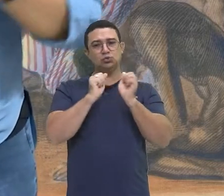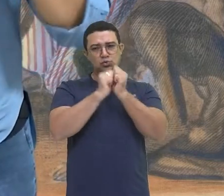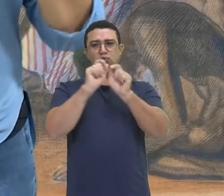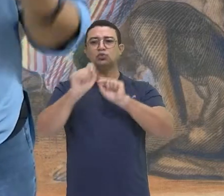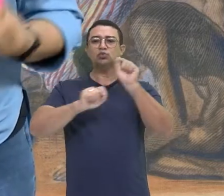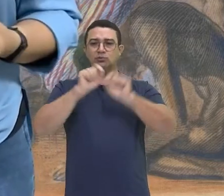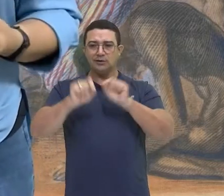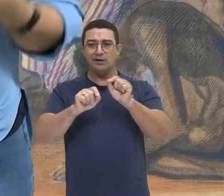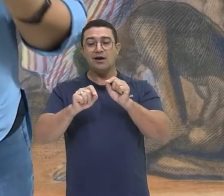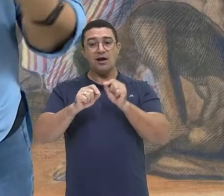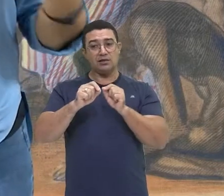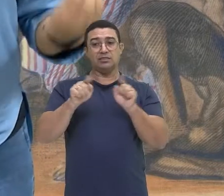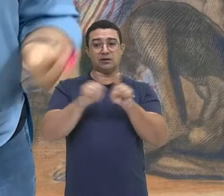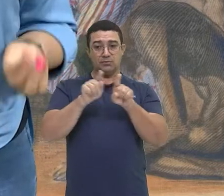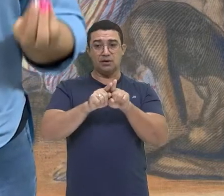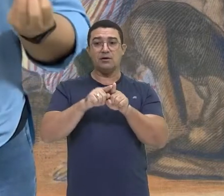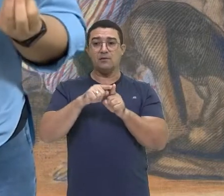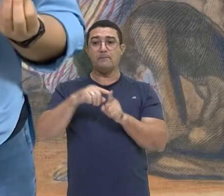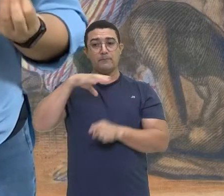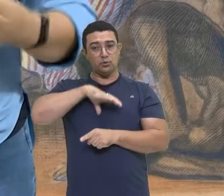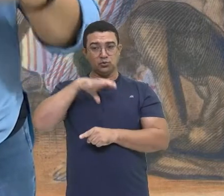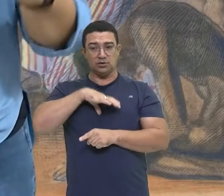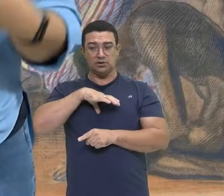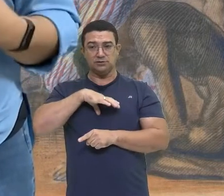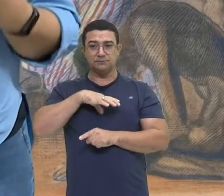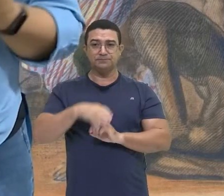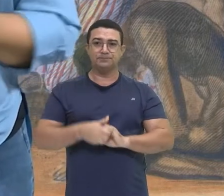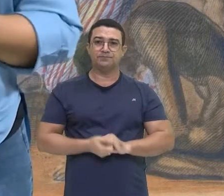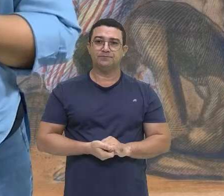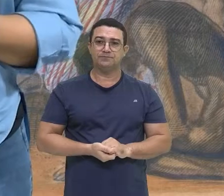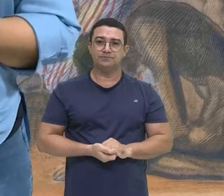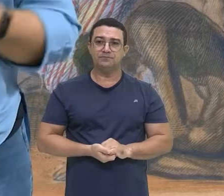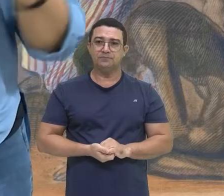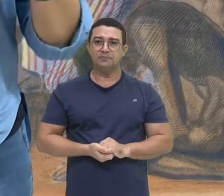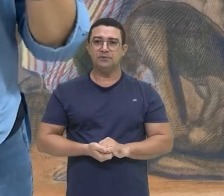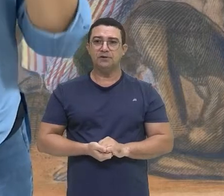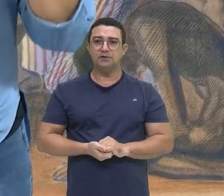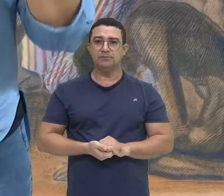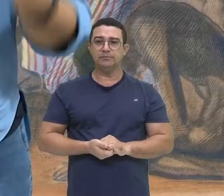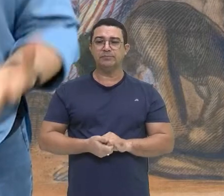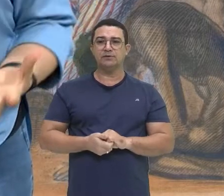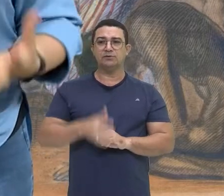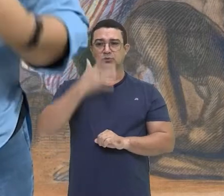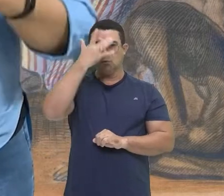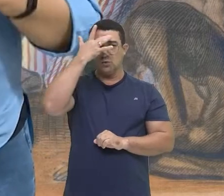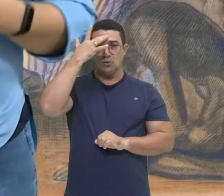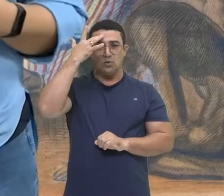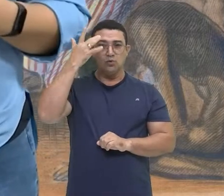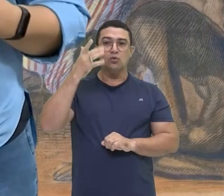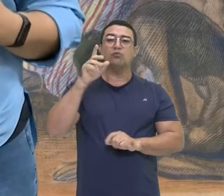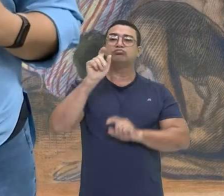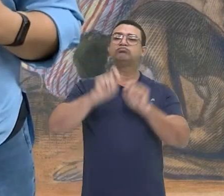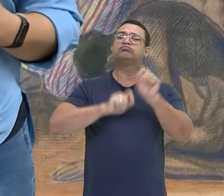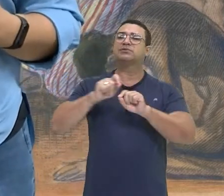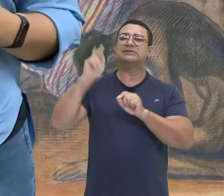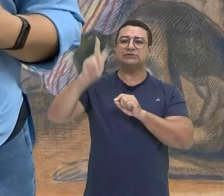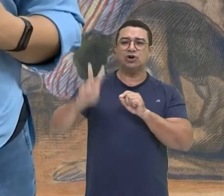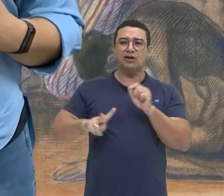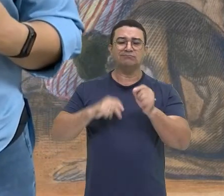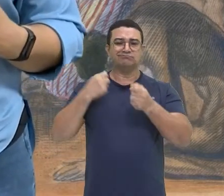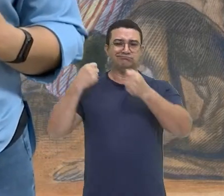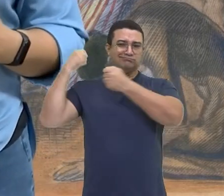certo? E também hoje há um revisionismo, ou seja, os historiadores, eles repensam a trajetória